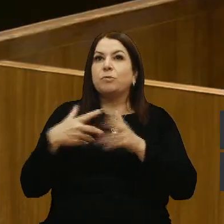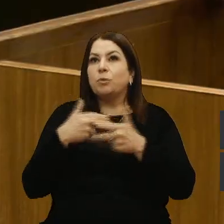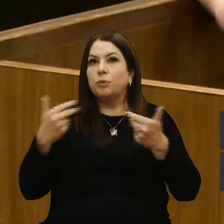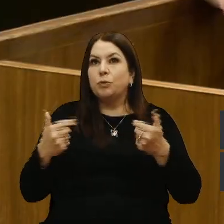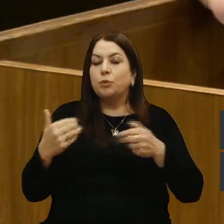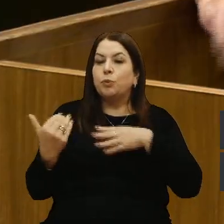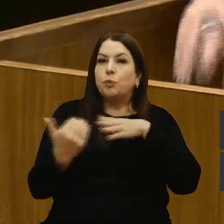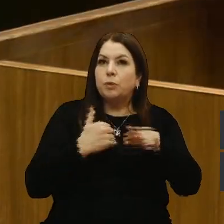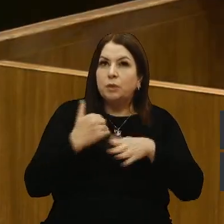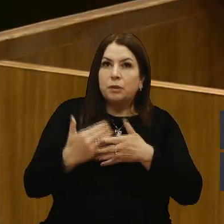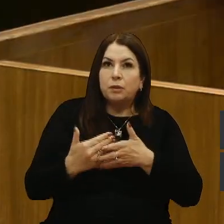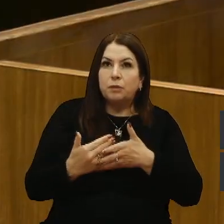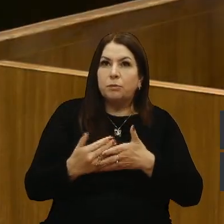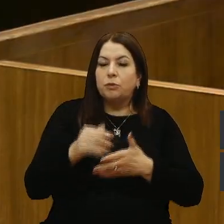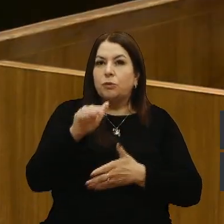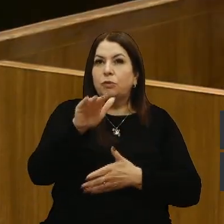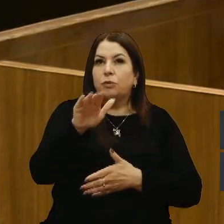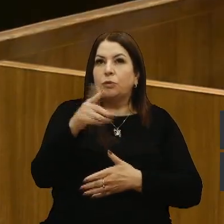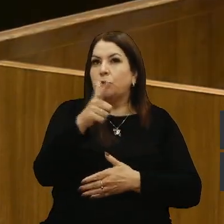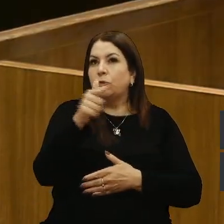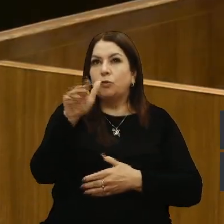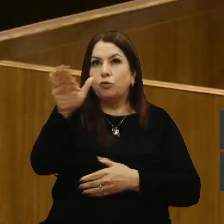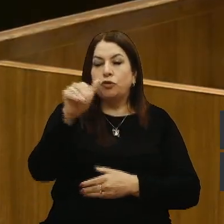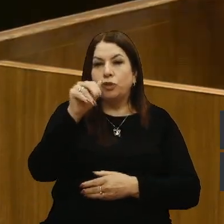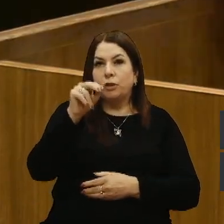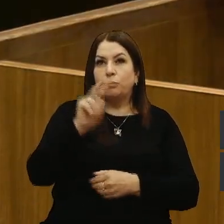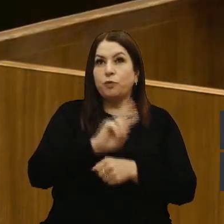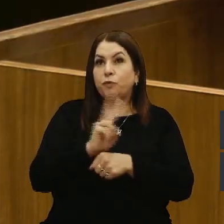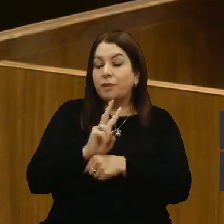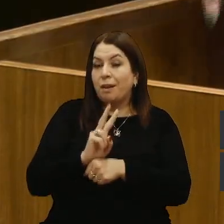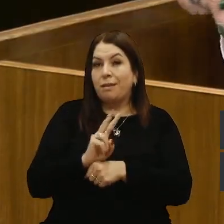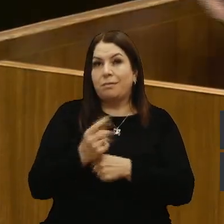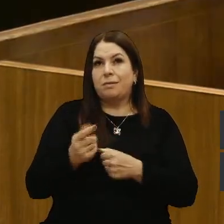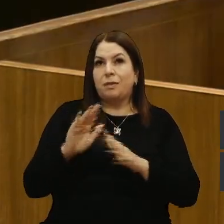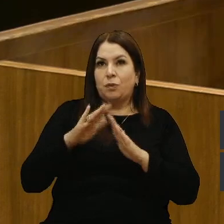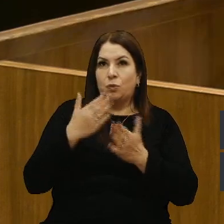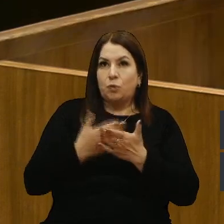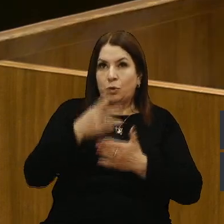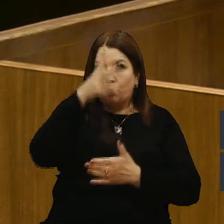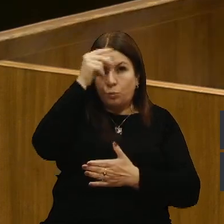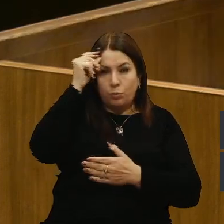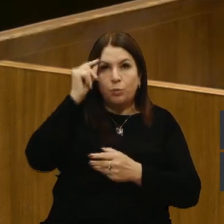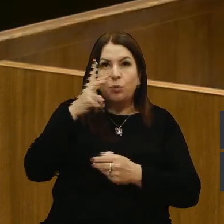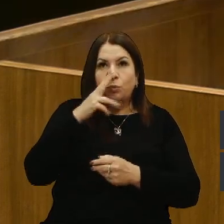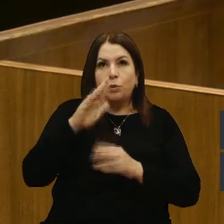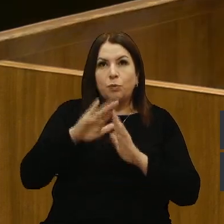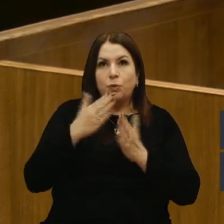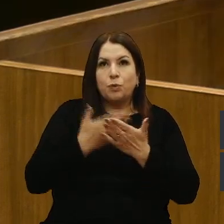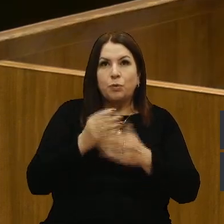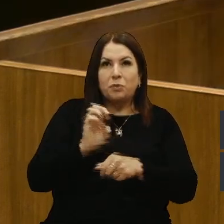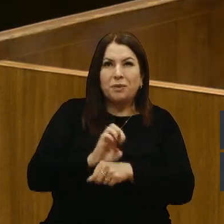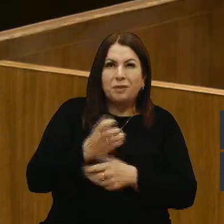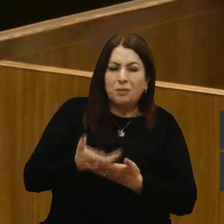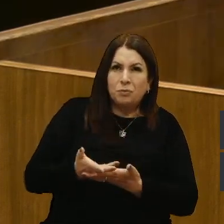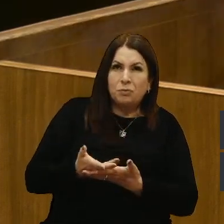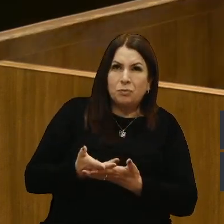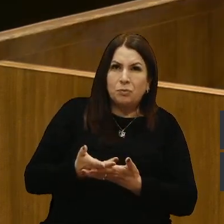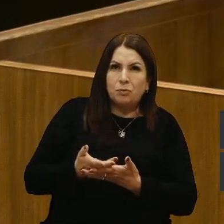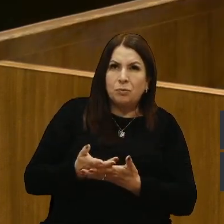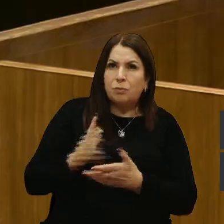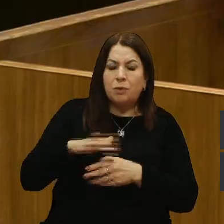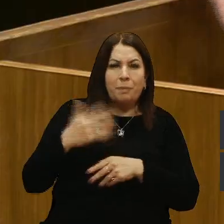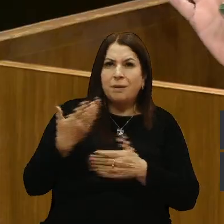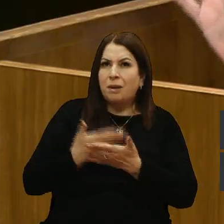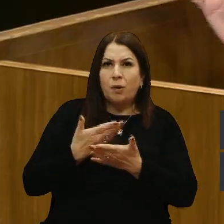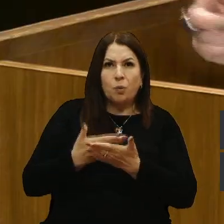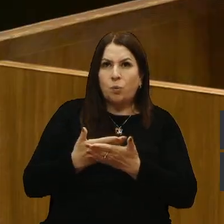no trânsito, mas não chamam fiscais. Aí a escola municipal vai ficar que nem a escola do estado. Não vai mais ter